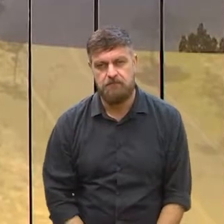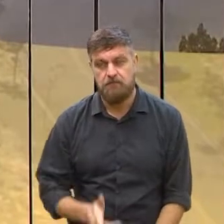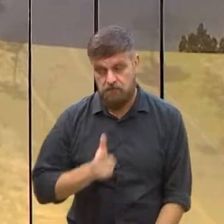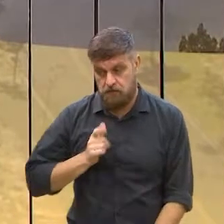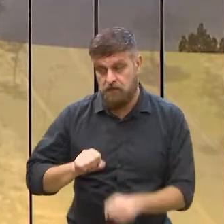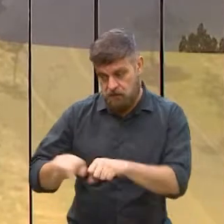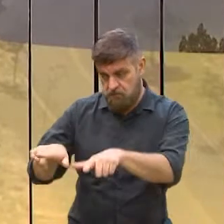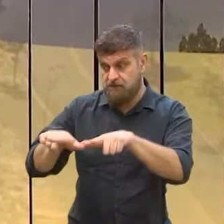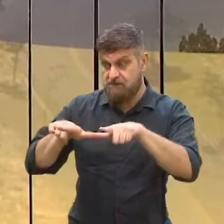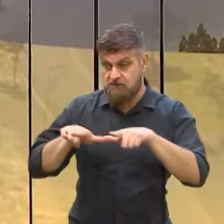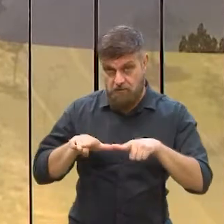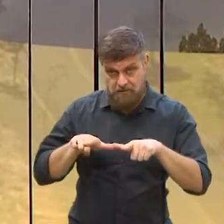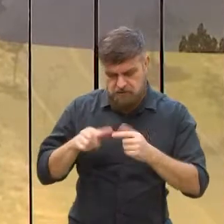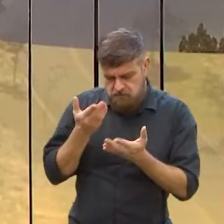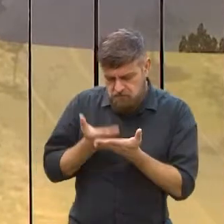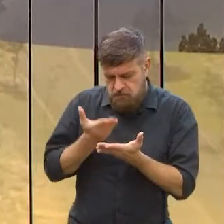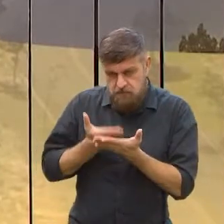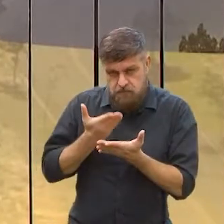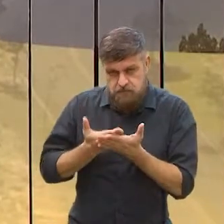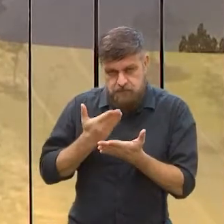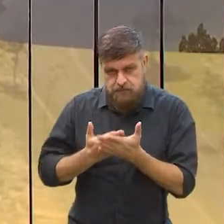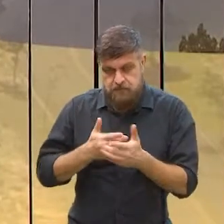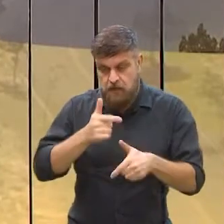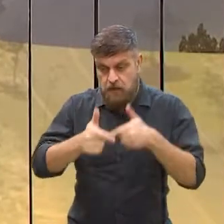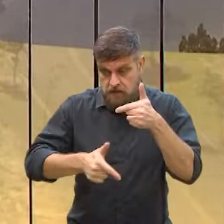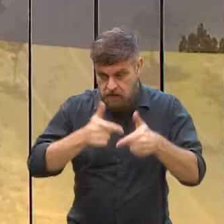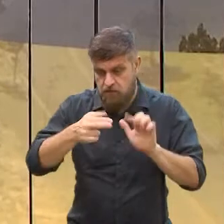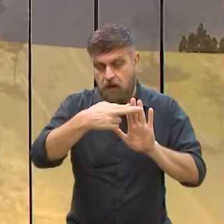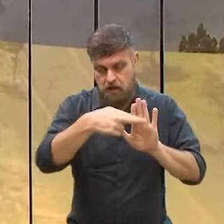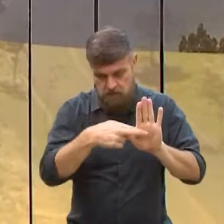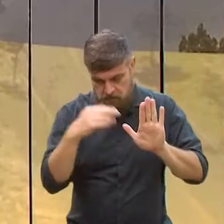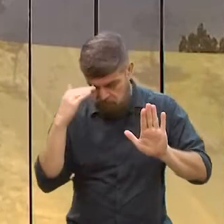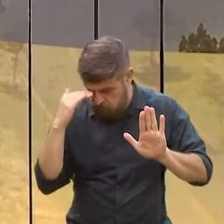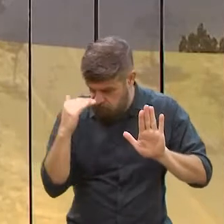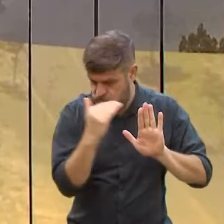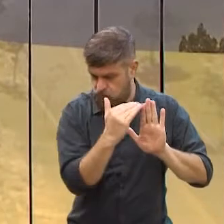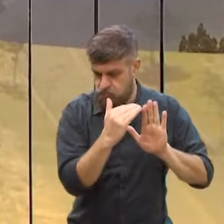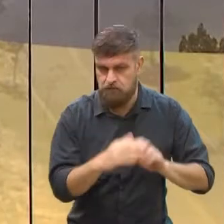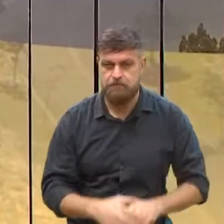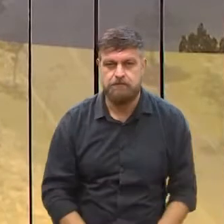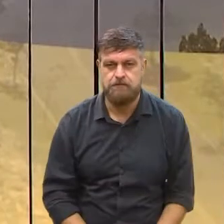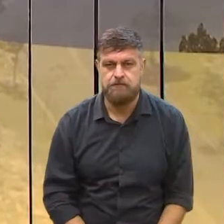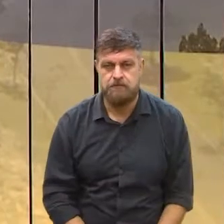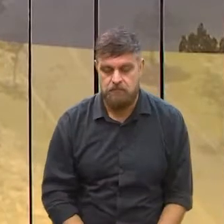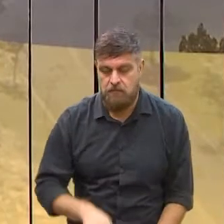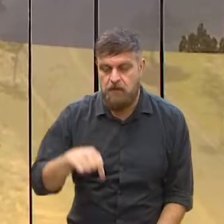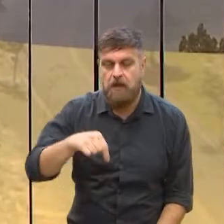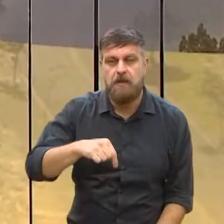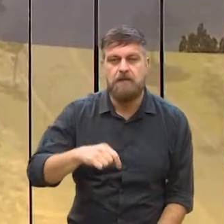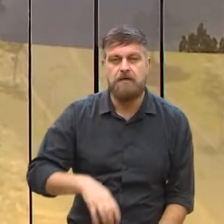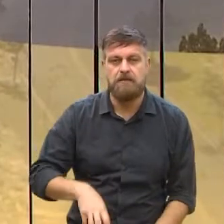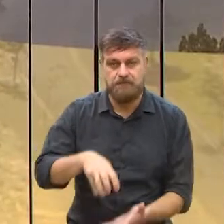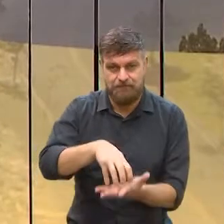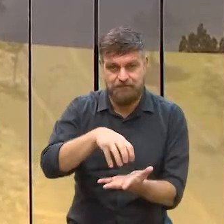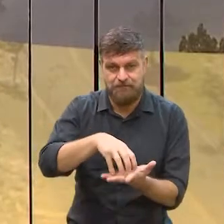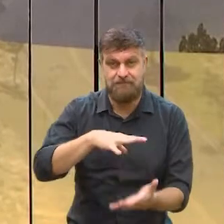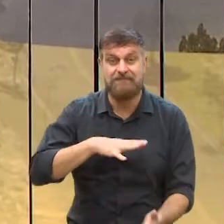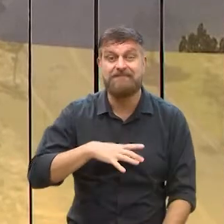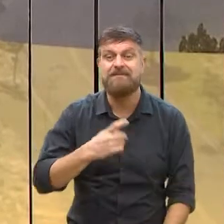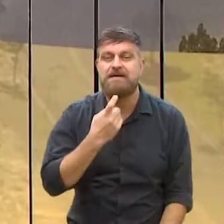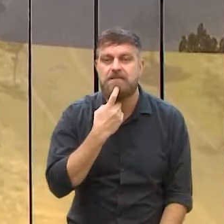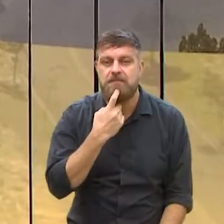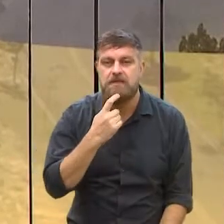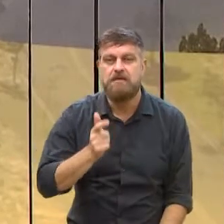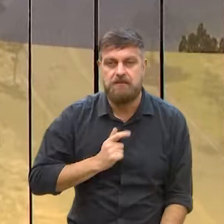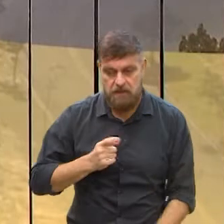boa formação, trabalha com normas, né? E aqui em Campinas temos alguns médicos, vários médicos